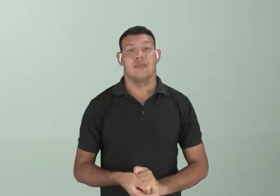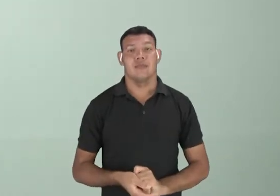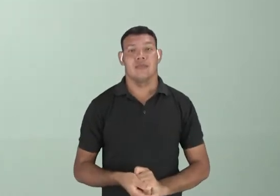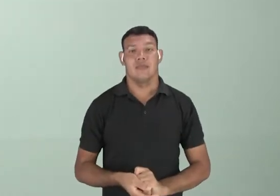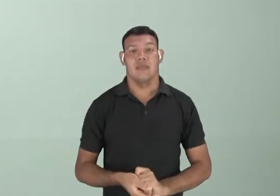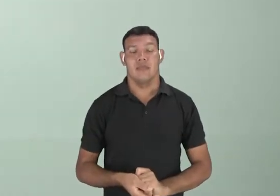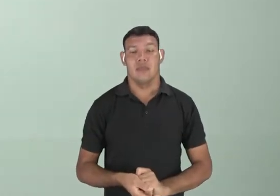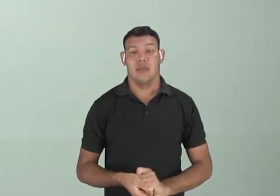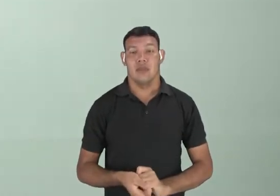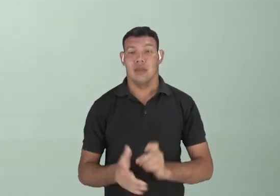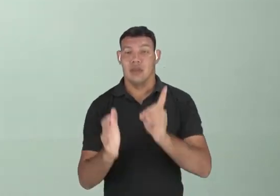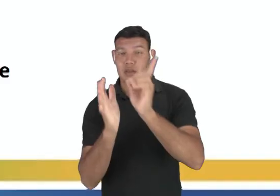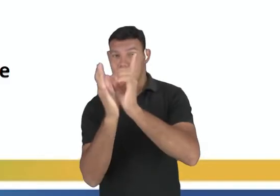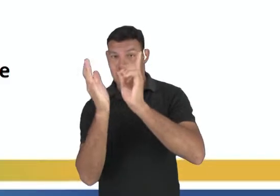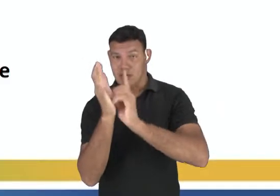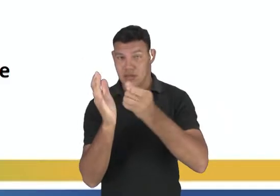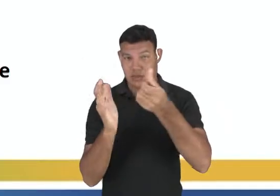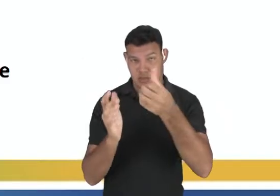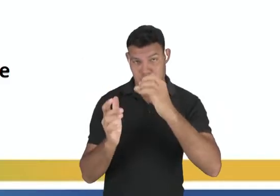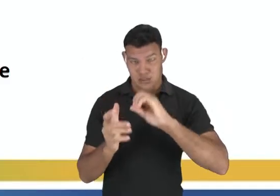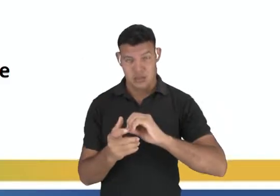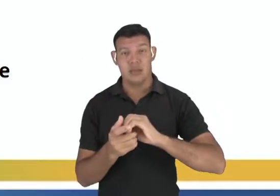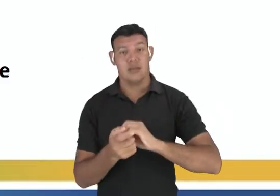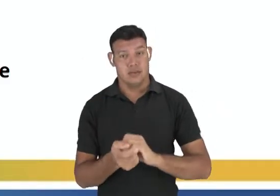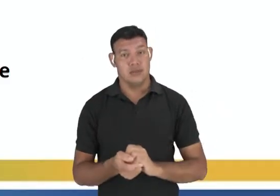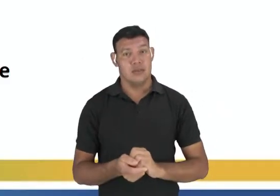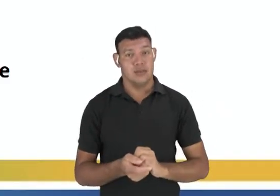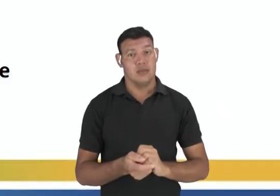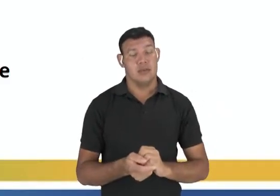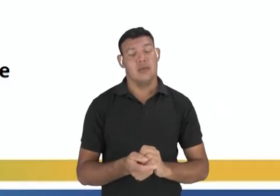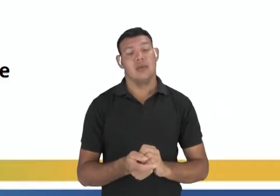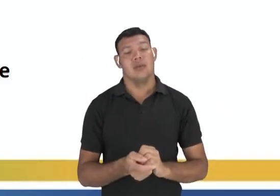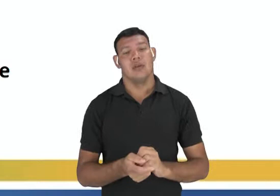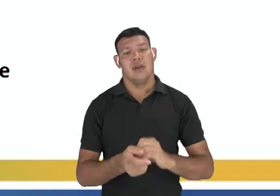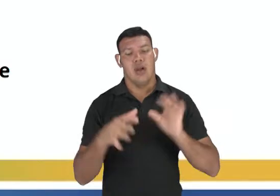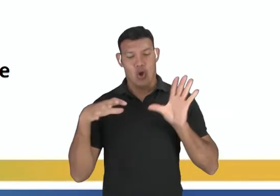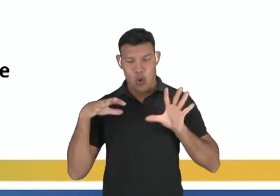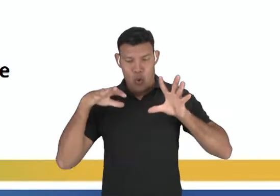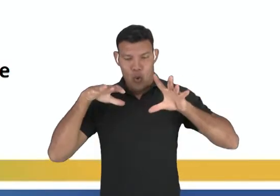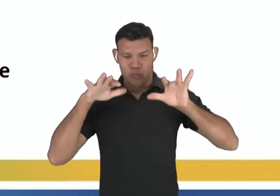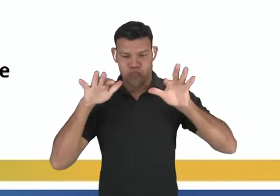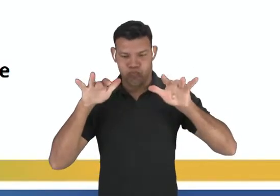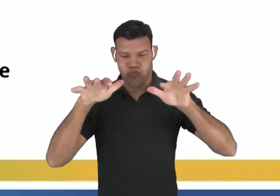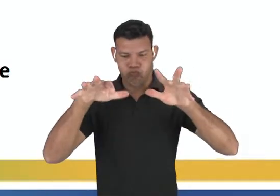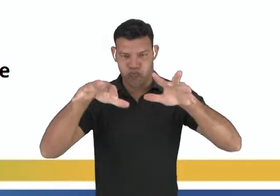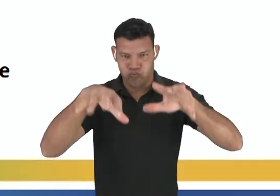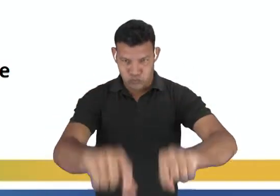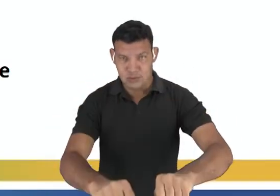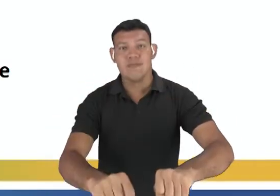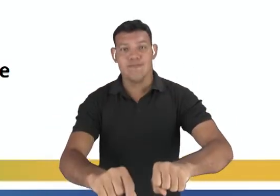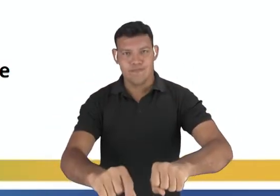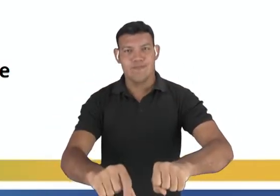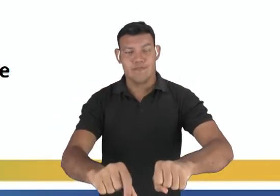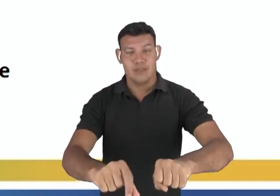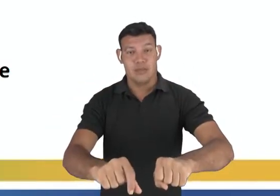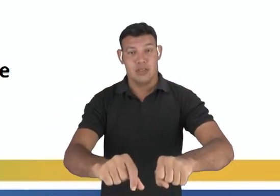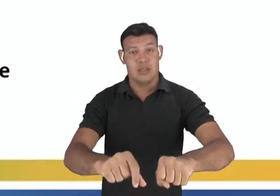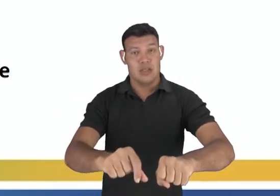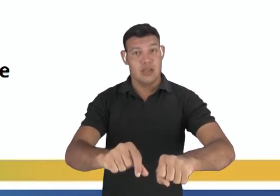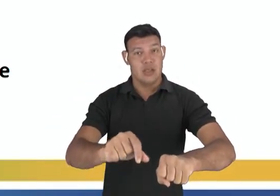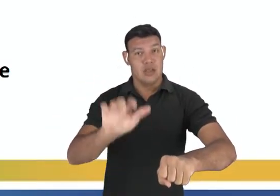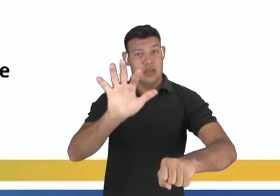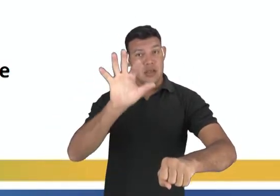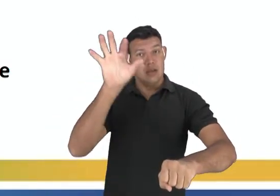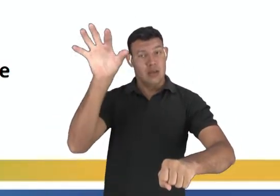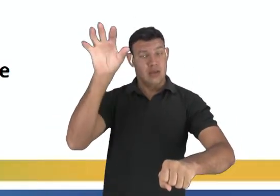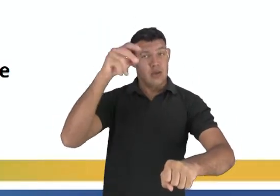Somente a partir da década de 60, o processo de povoamento da região norte passou a ser mais